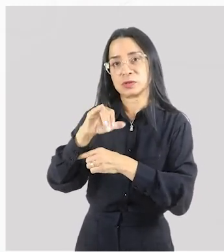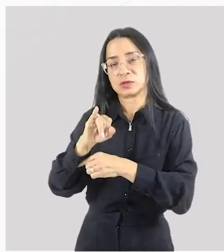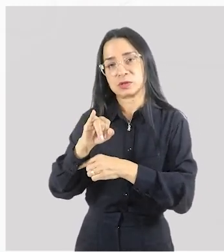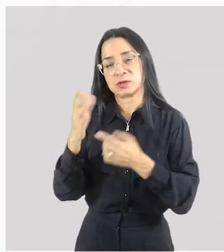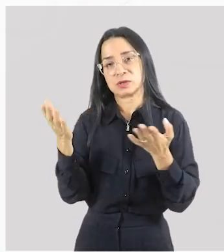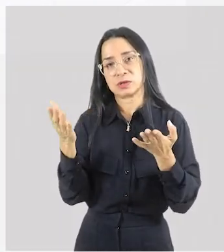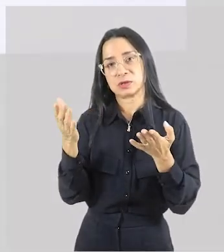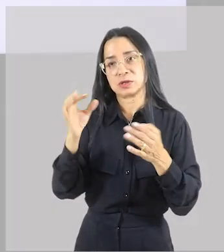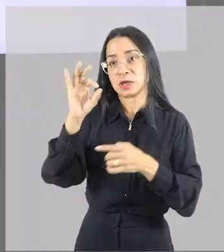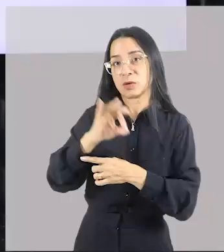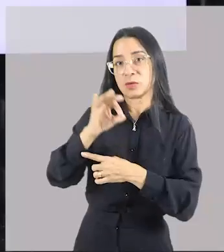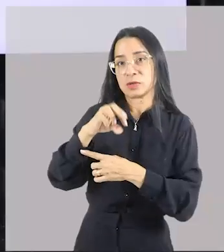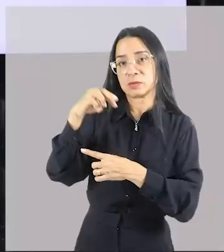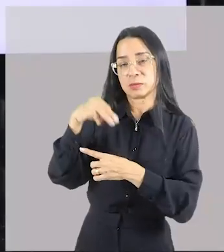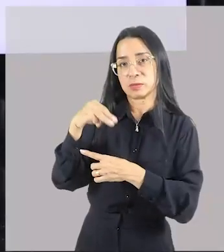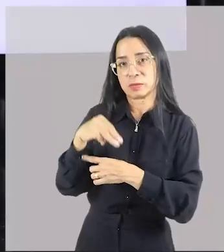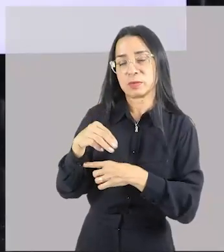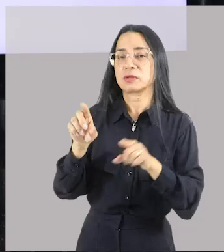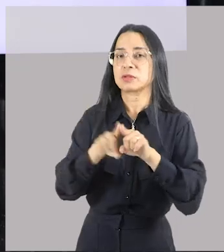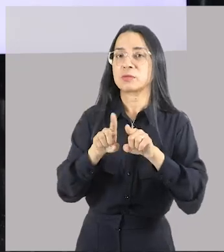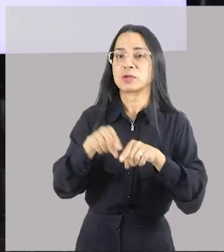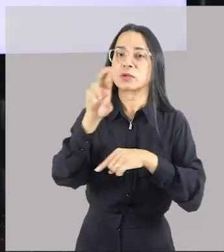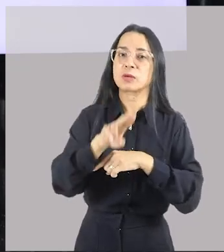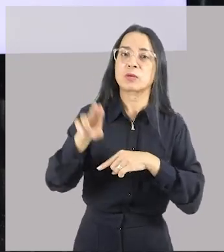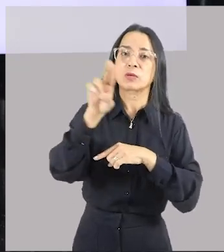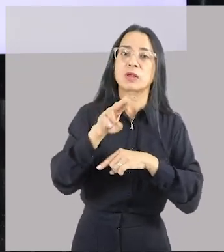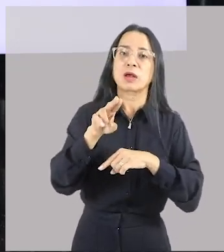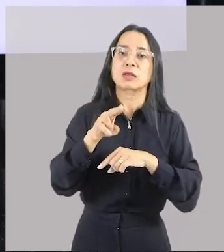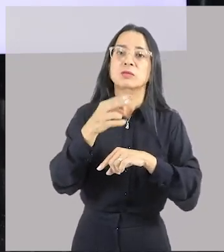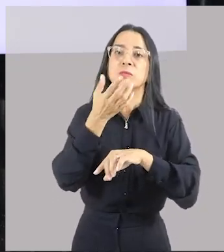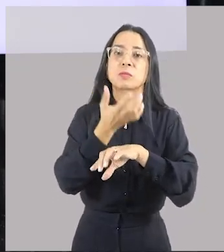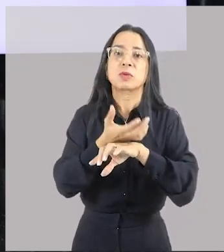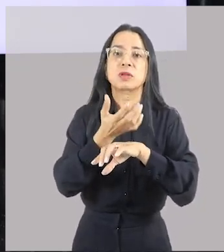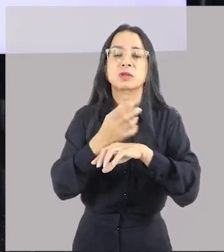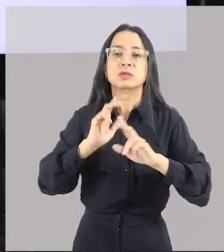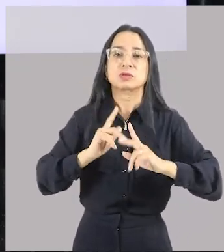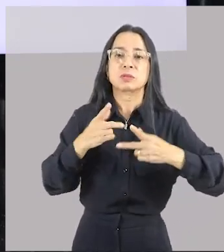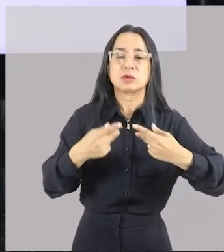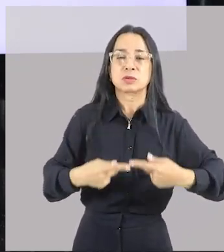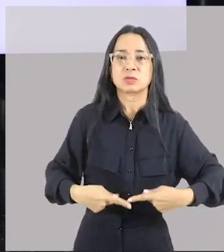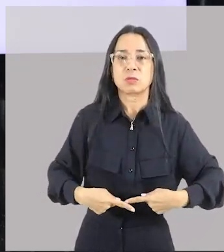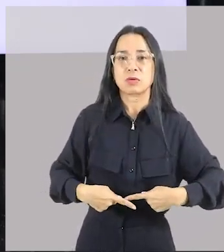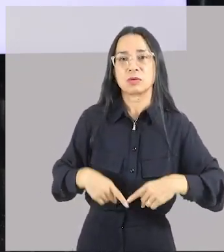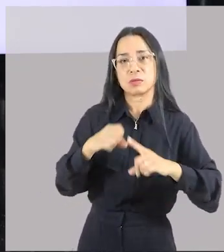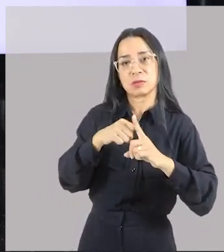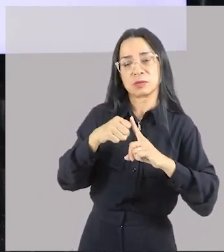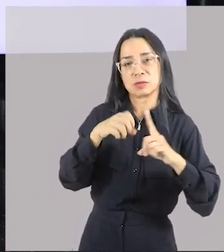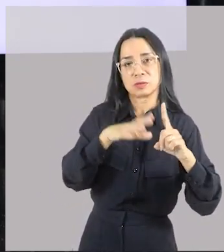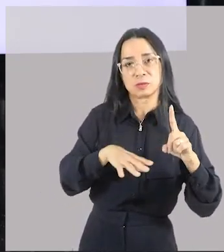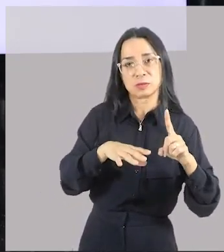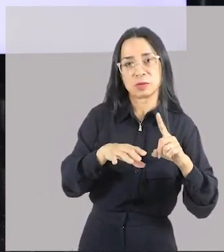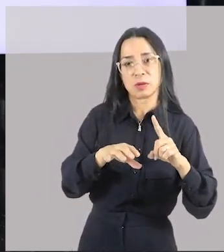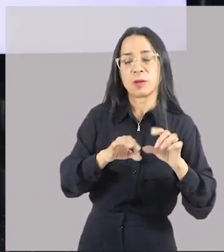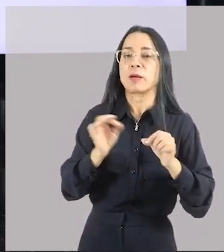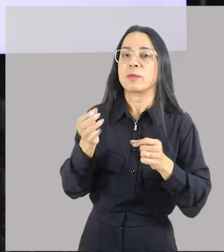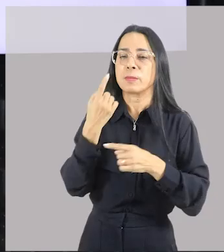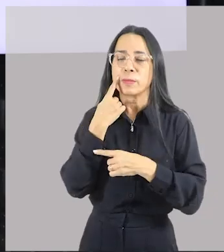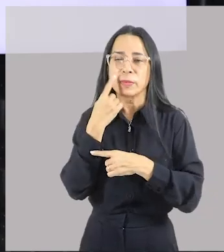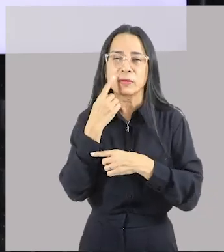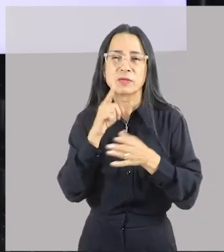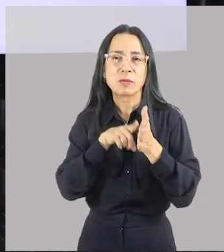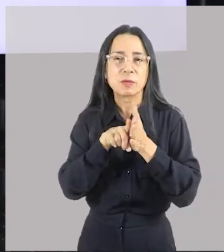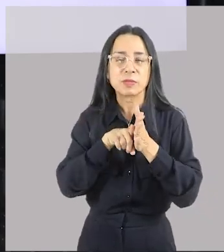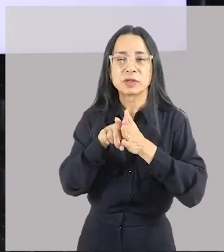matemático, mas que também é utilizado pelas ciências humanas, pela sociologia, para medir a desigualdade de renda, a desigualdade social, dentre